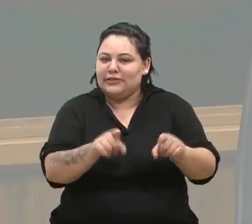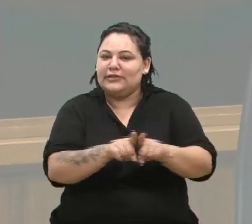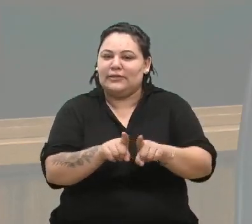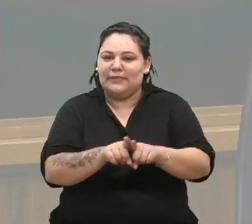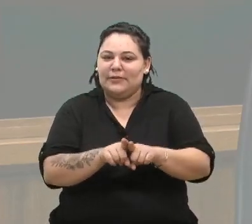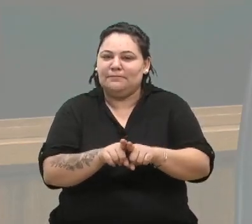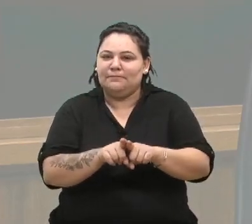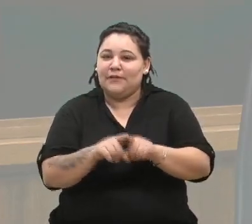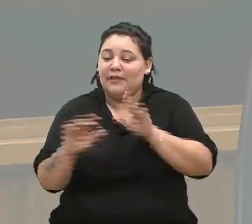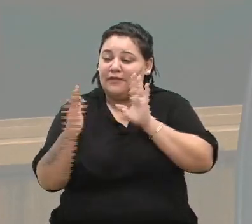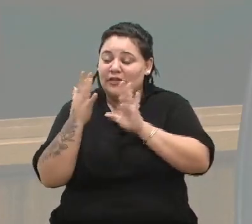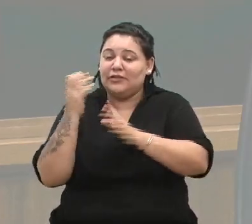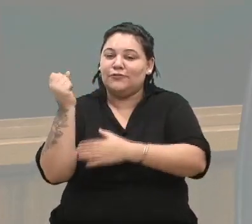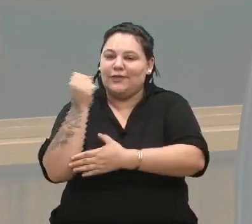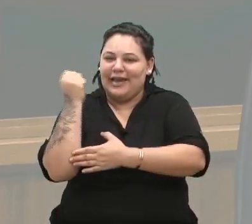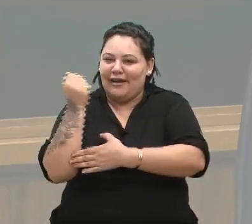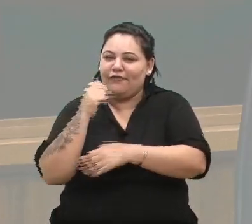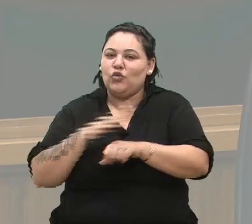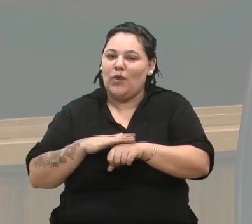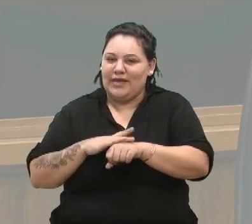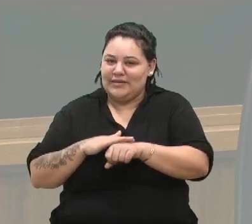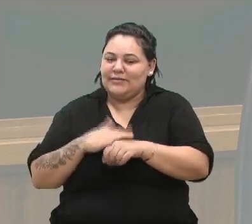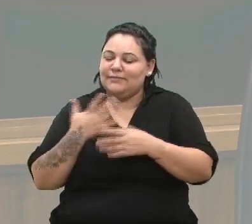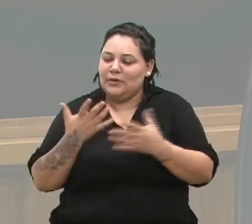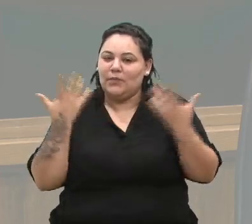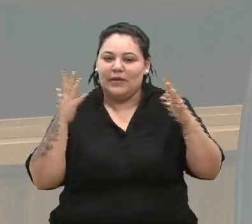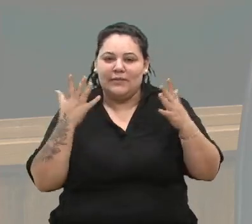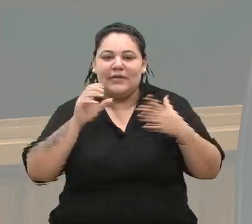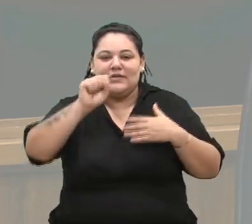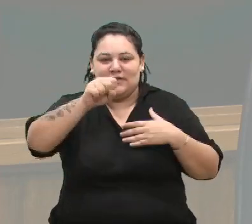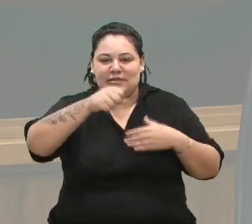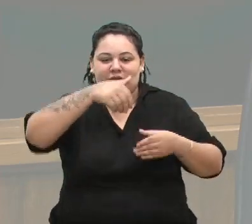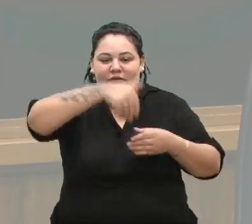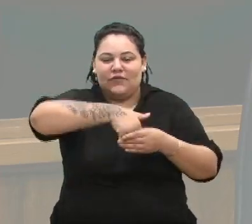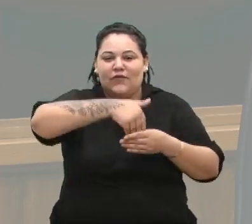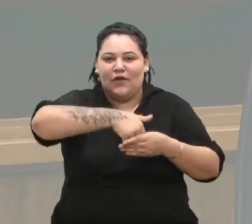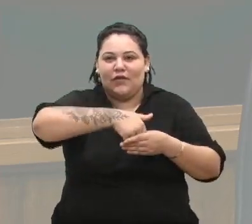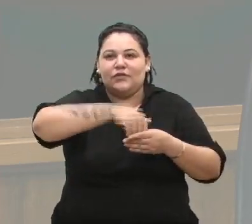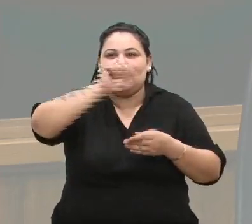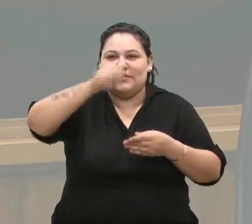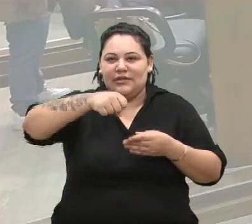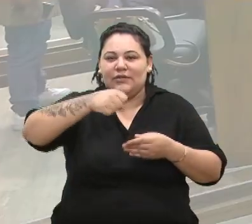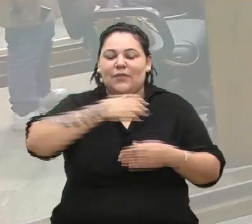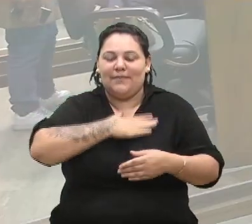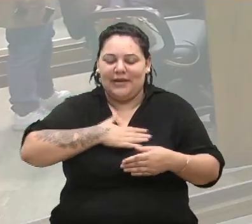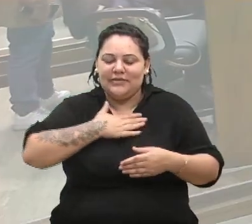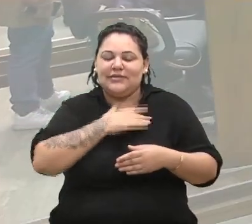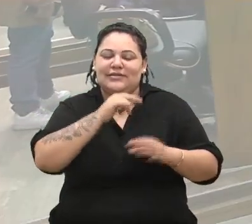doença grave dessas. Então, parabéns, votarei sim, com muito prazer nesse projeto.